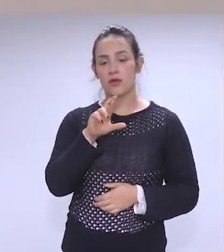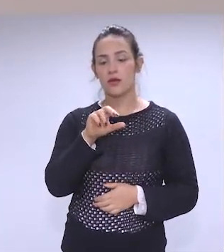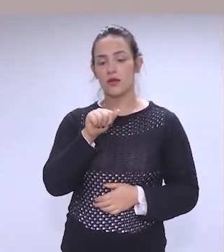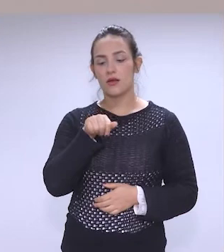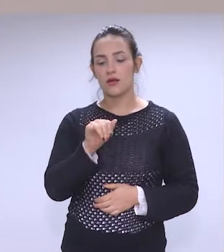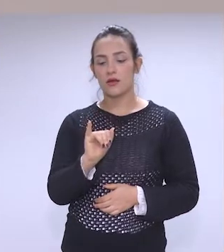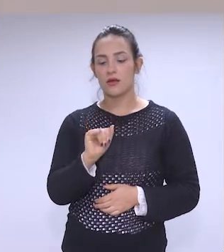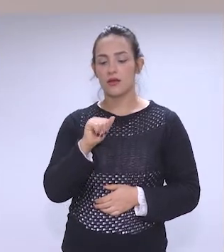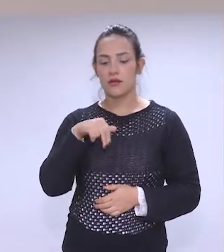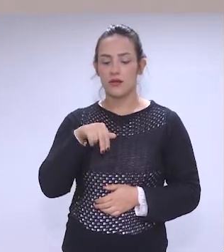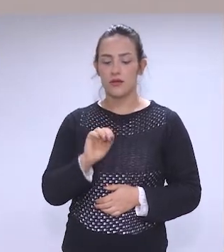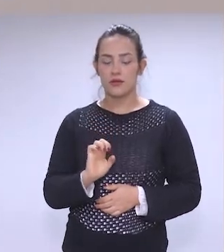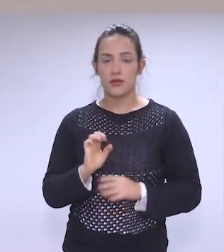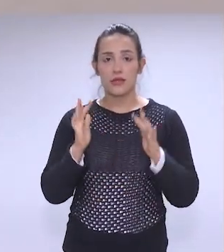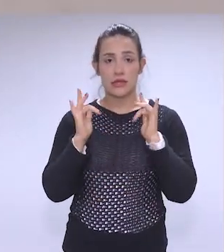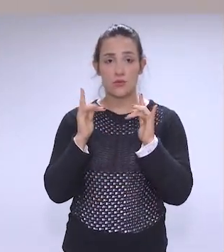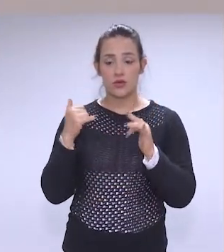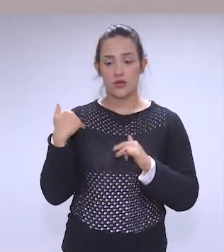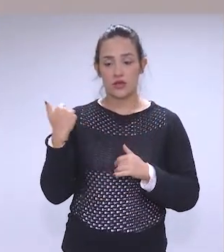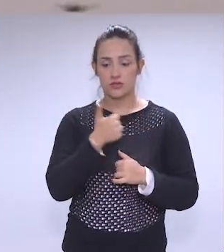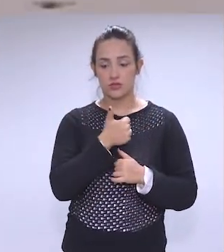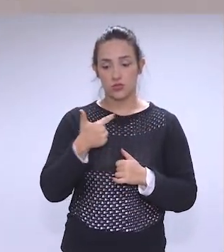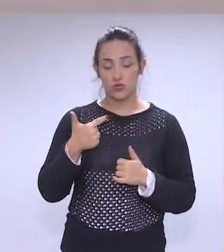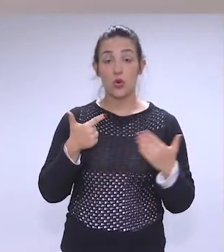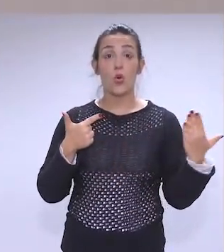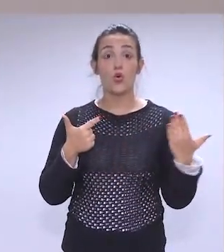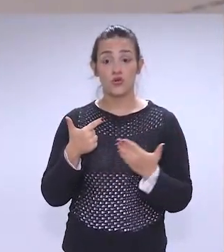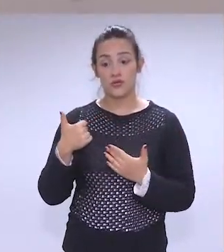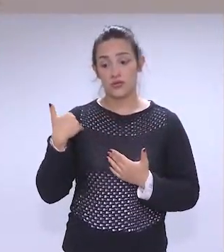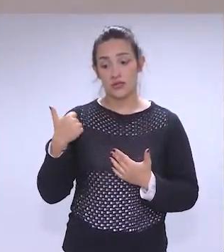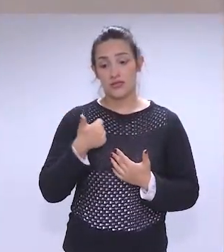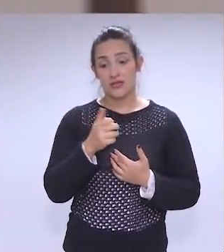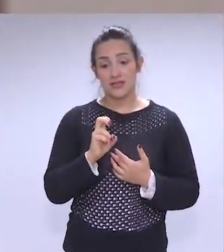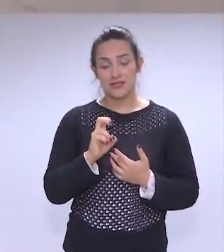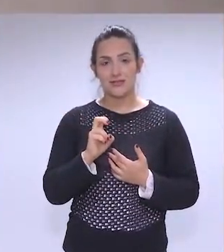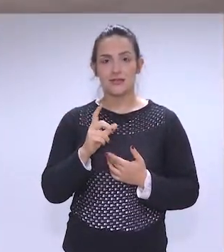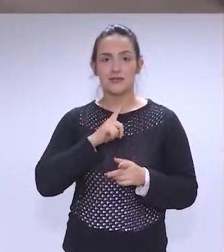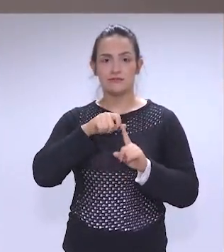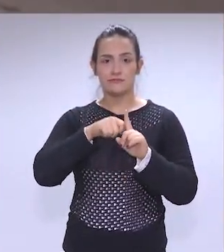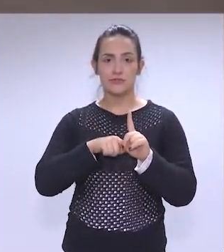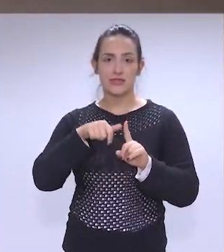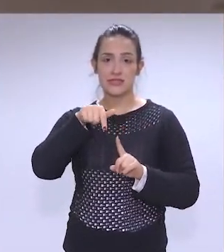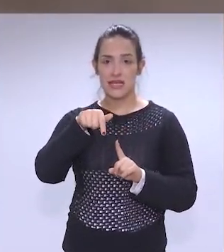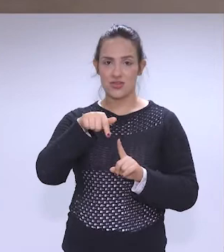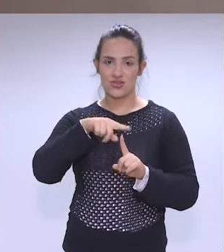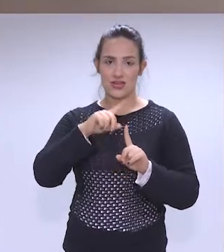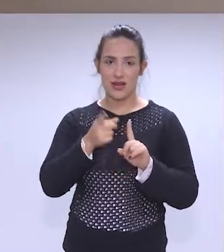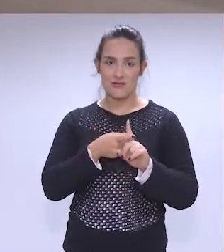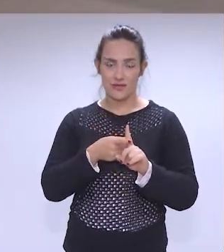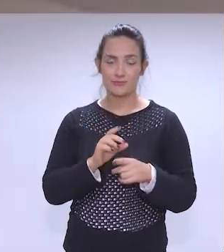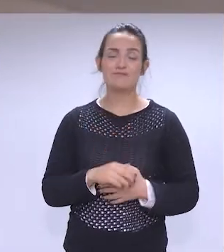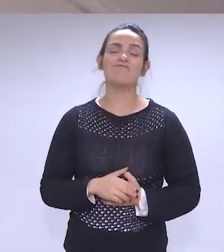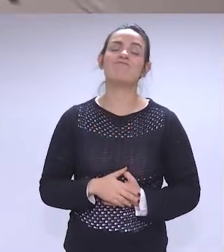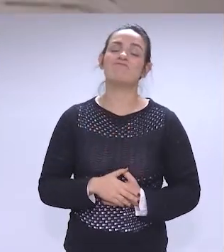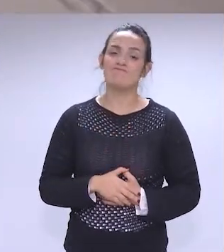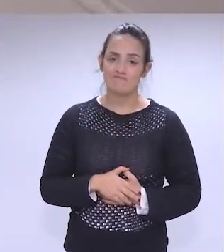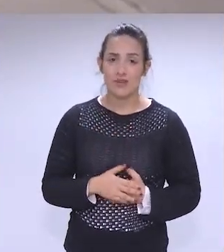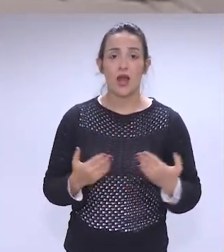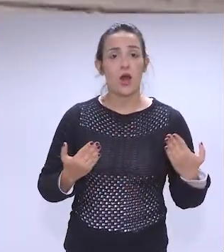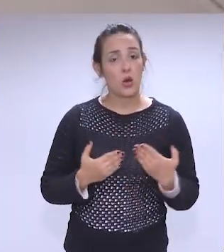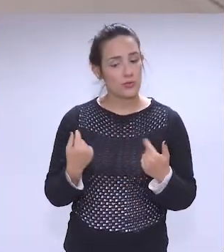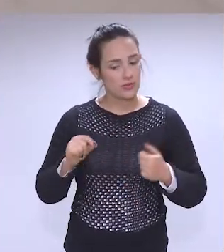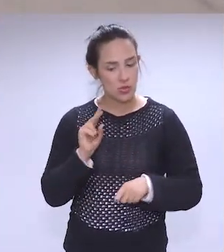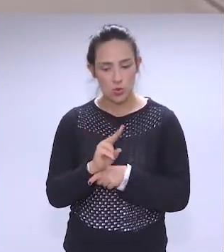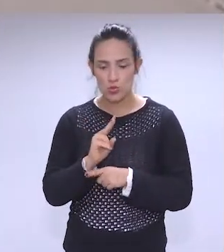Rayane namora desde os 12 anos. Hoje, aos 15, está grávida de 7 meses. Logo mais vai ter o desafio de criar